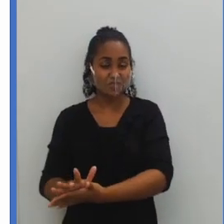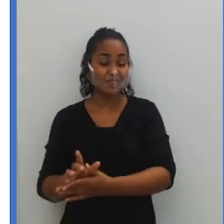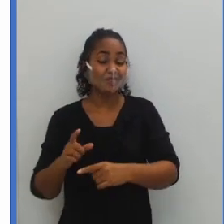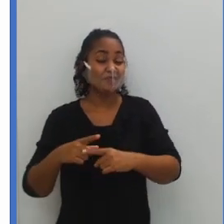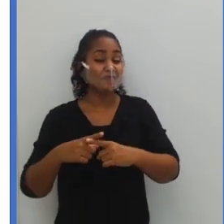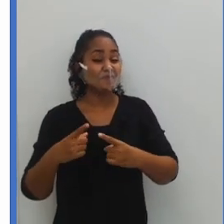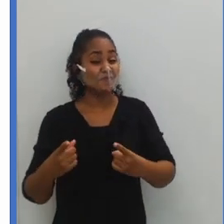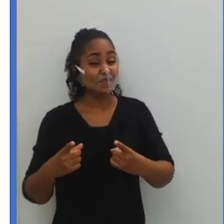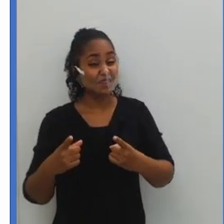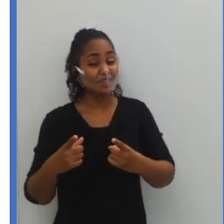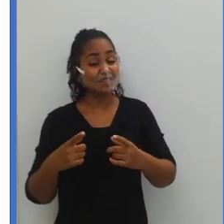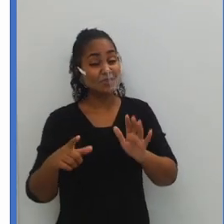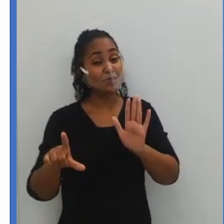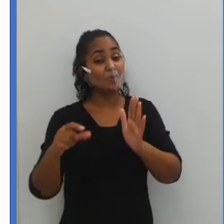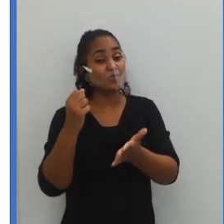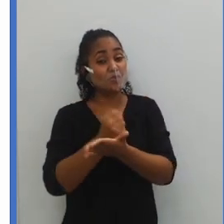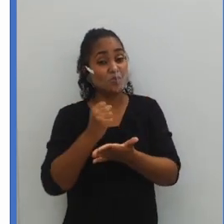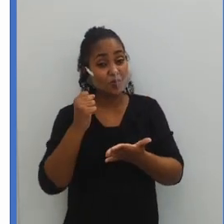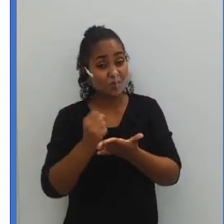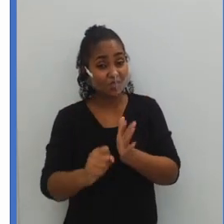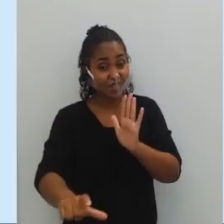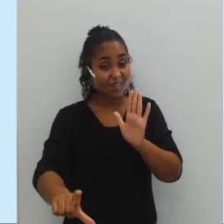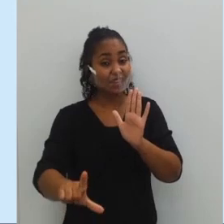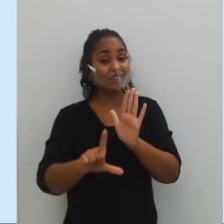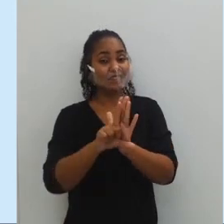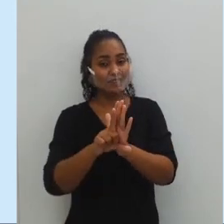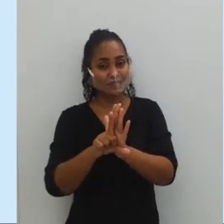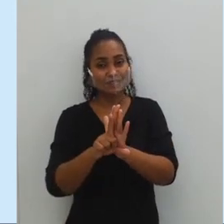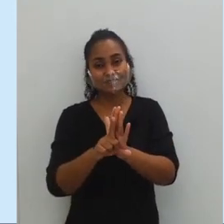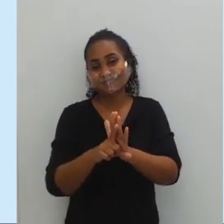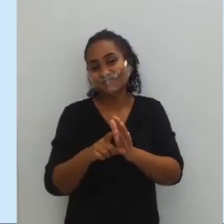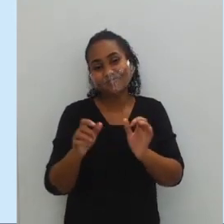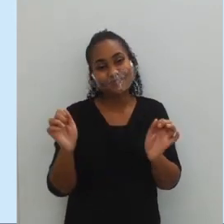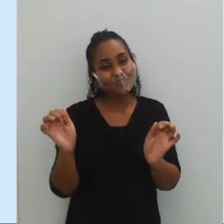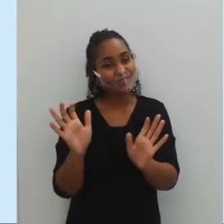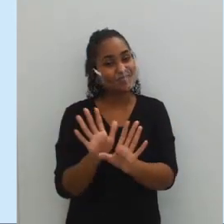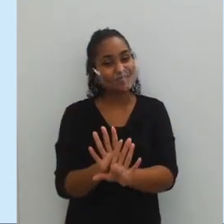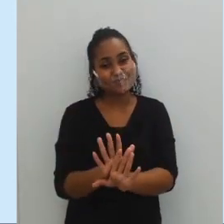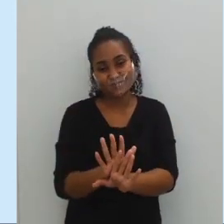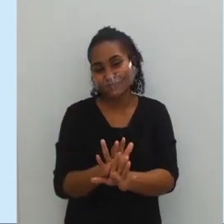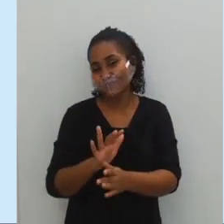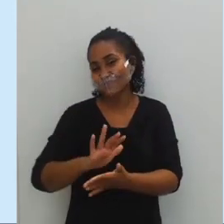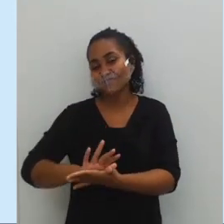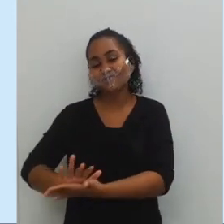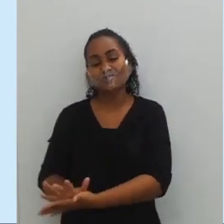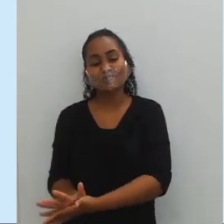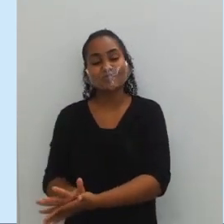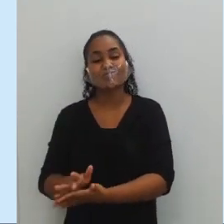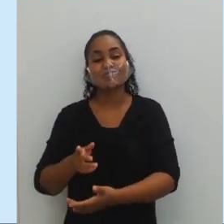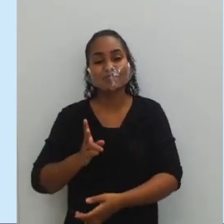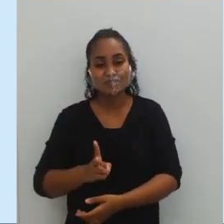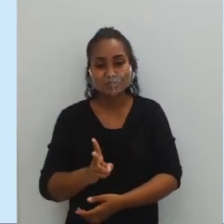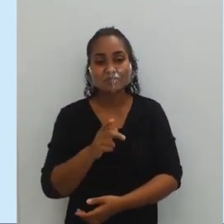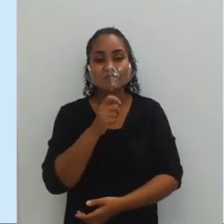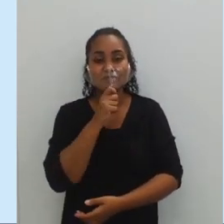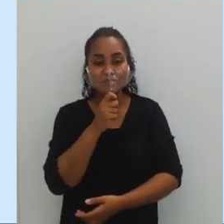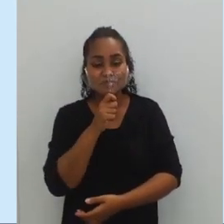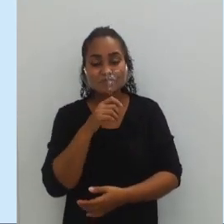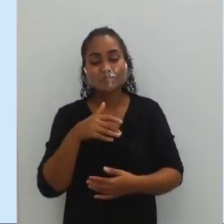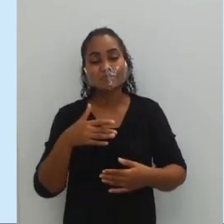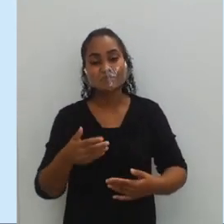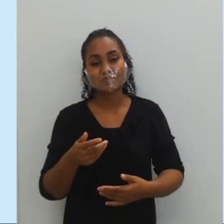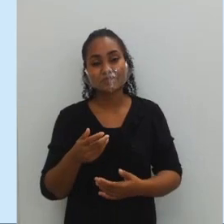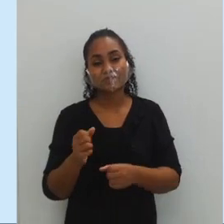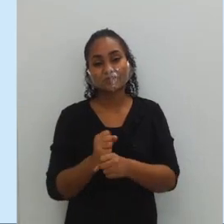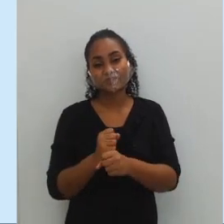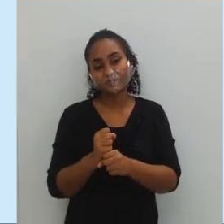descriminalizada. Mas o fato dela ser no papel descriminalizada não terminou por aí a questão do preconceito com a capoeira.